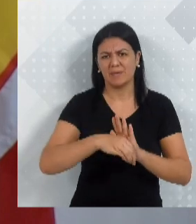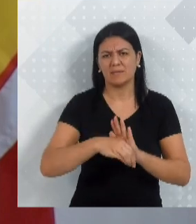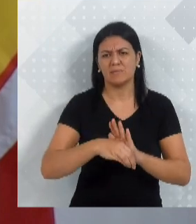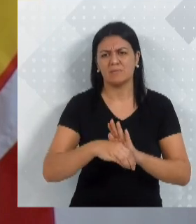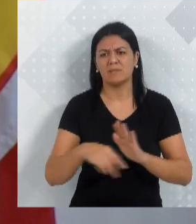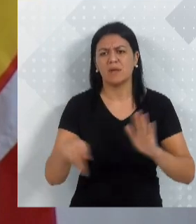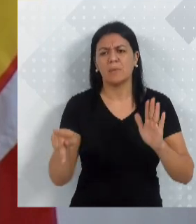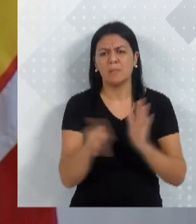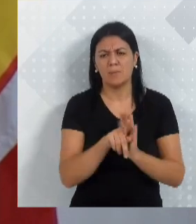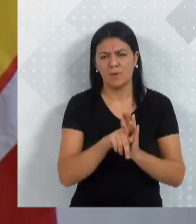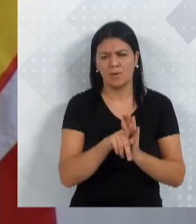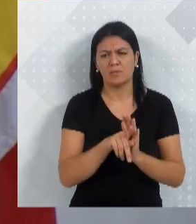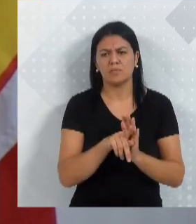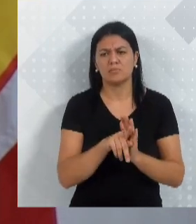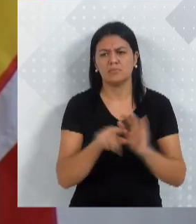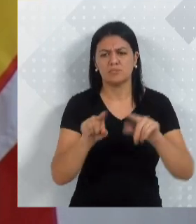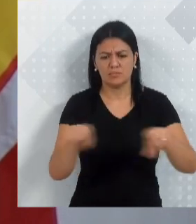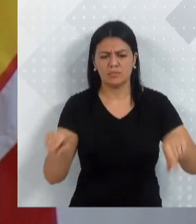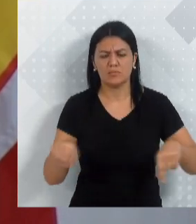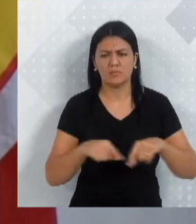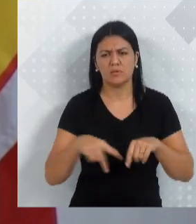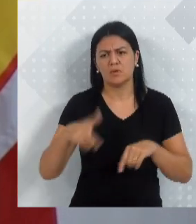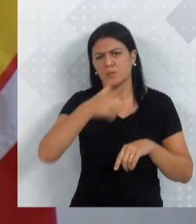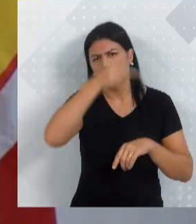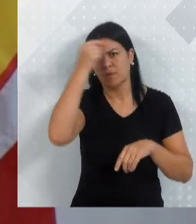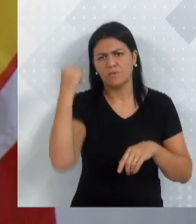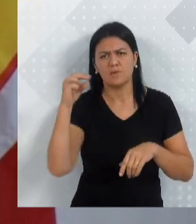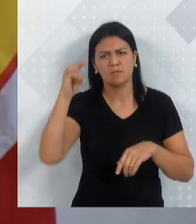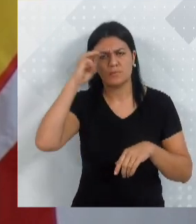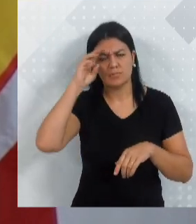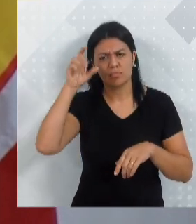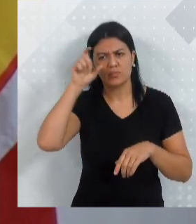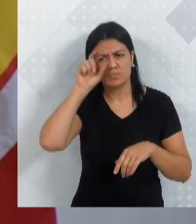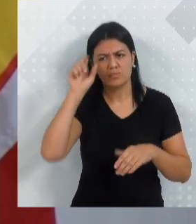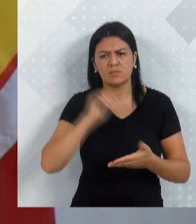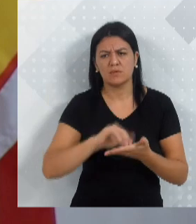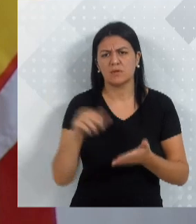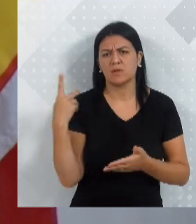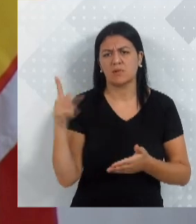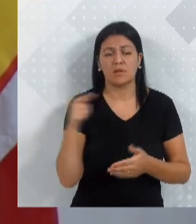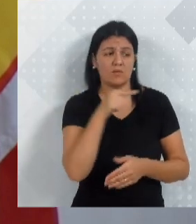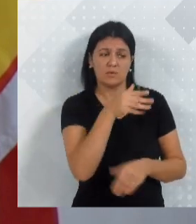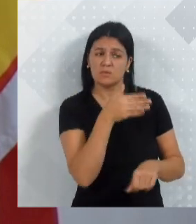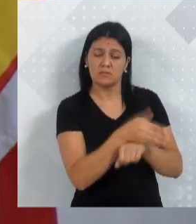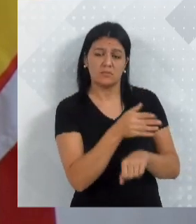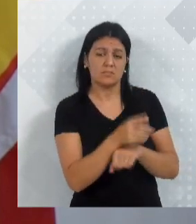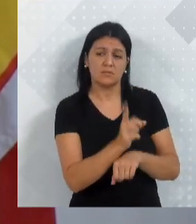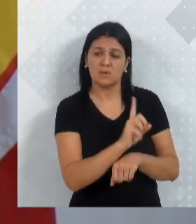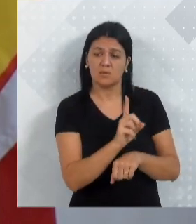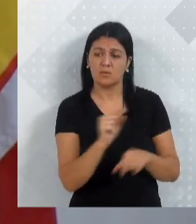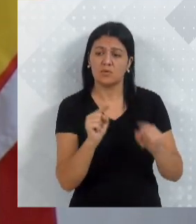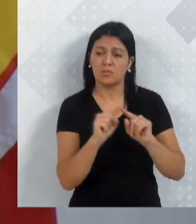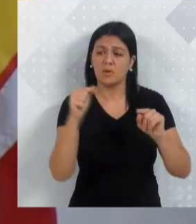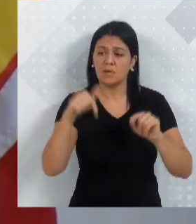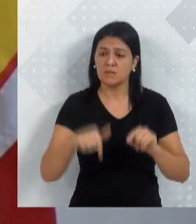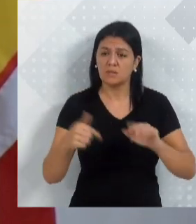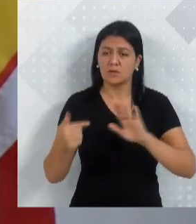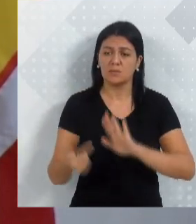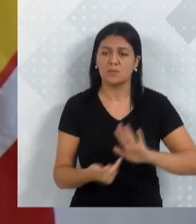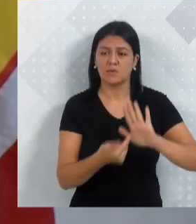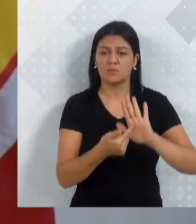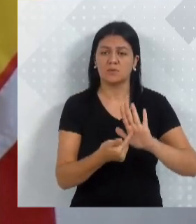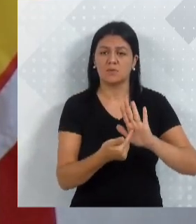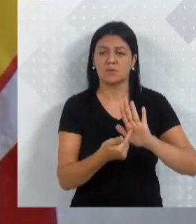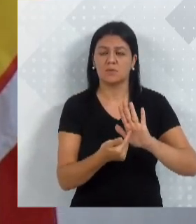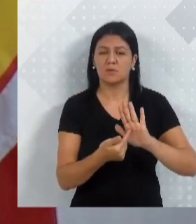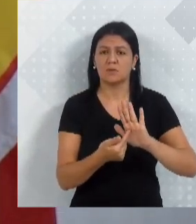tratadas diretamente no gabinete do prefeito, com a vice-prefeita, com os secretários que estavam lá. Vossa Excelência não participou, embora eu trouxe aqui, talvez não estava sentado aqui no momento que